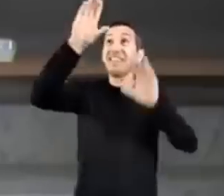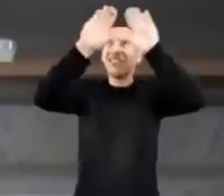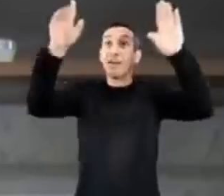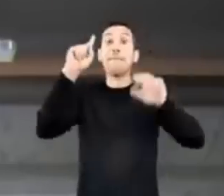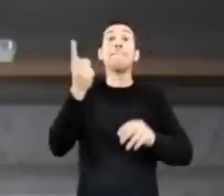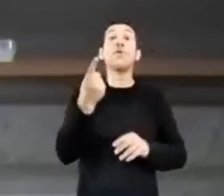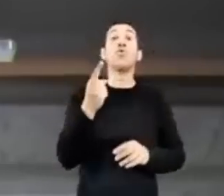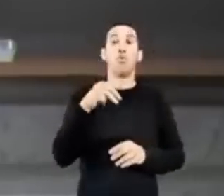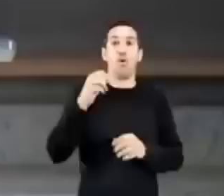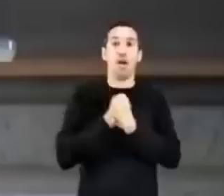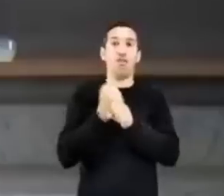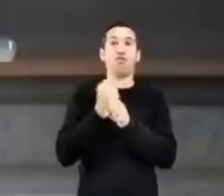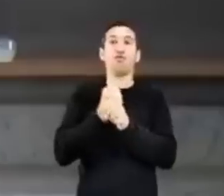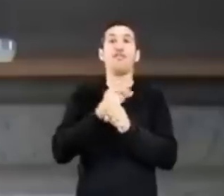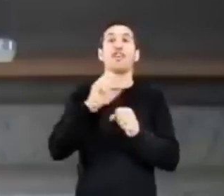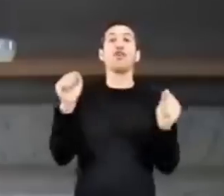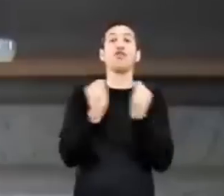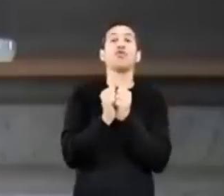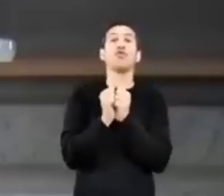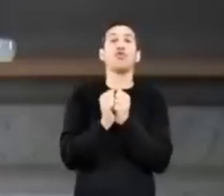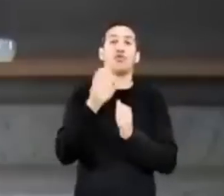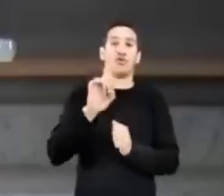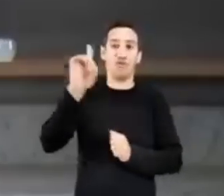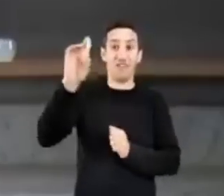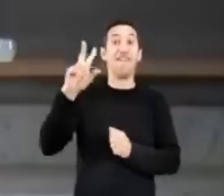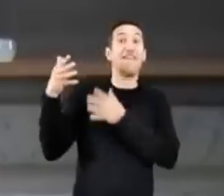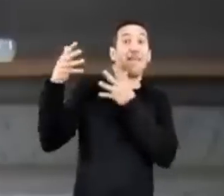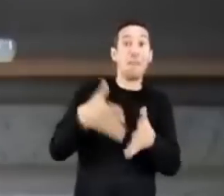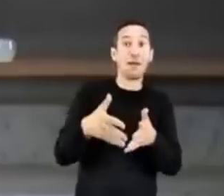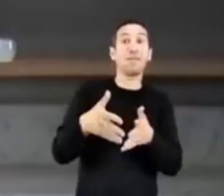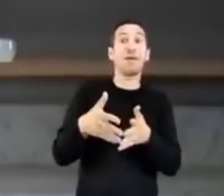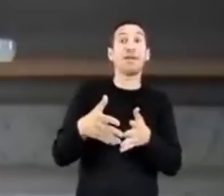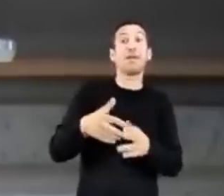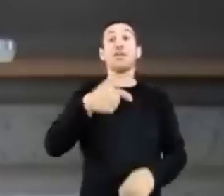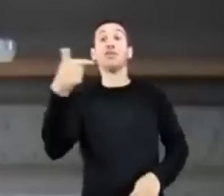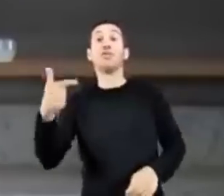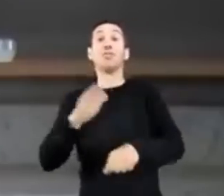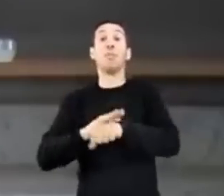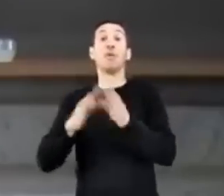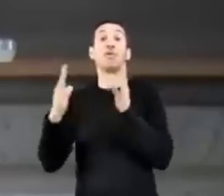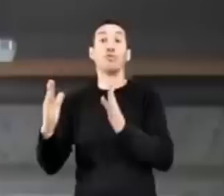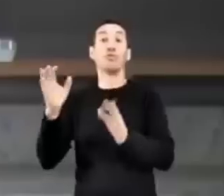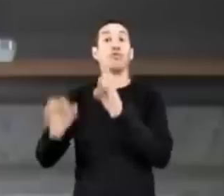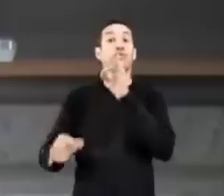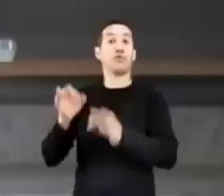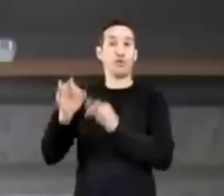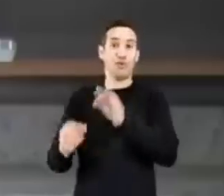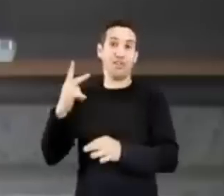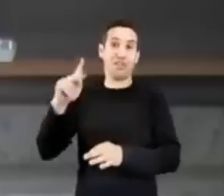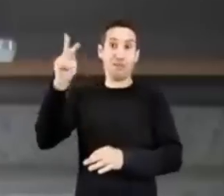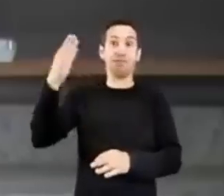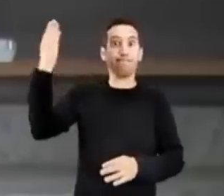também significa participar da segunda fase do Juízo Final a fase de comprovação